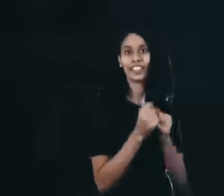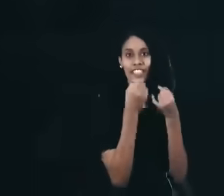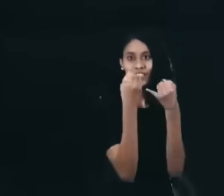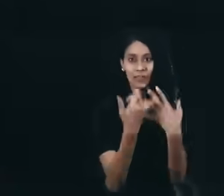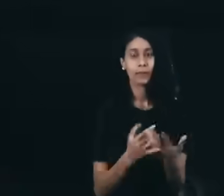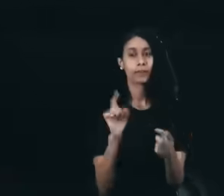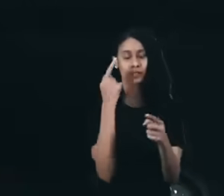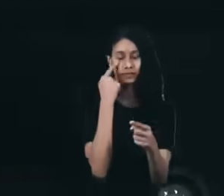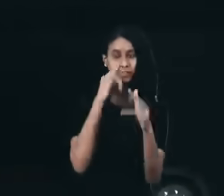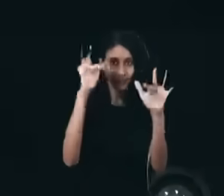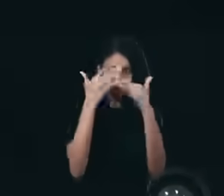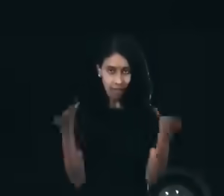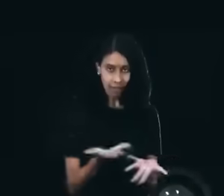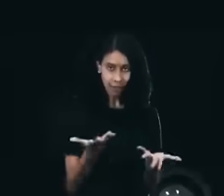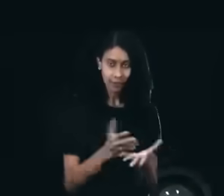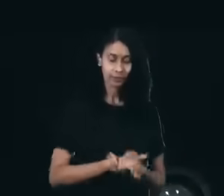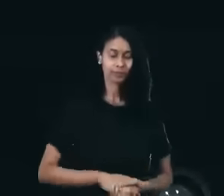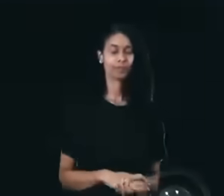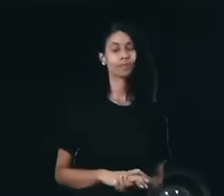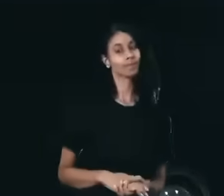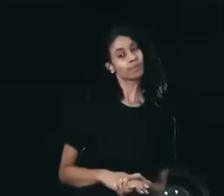diz, olha para mim.